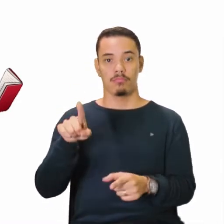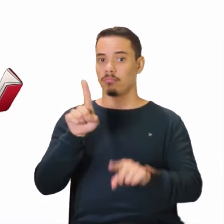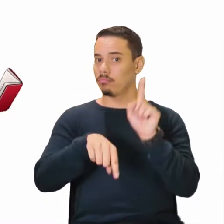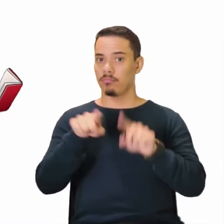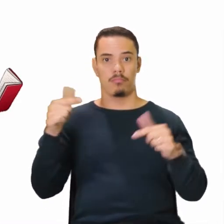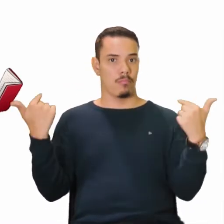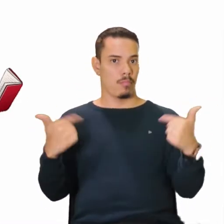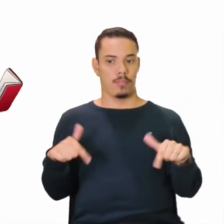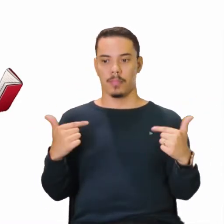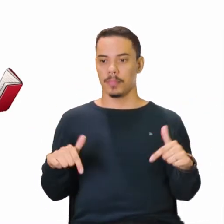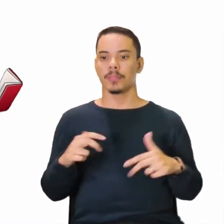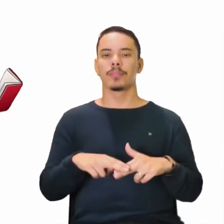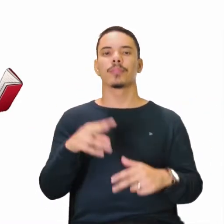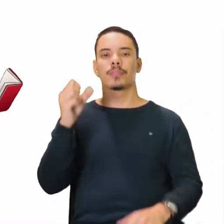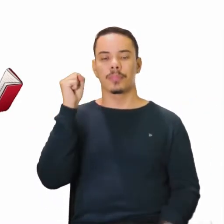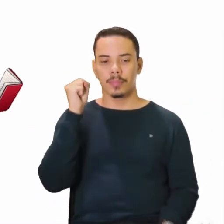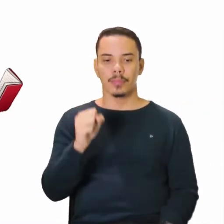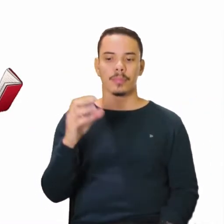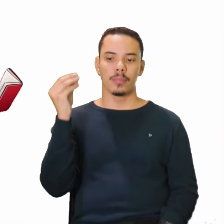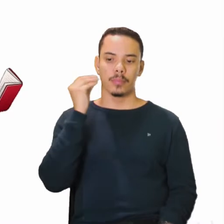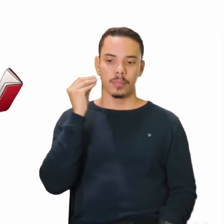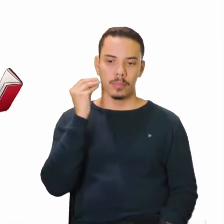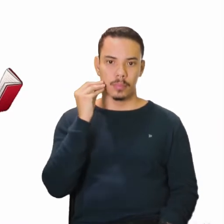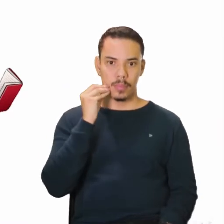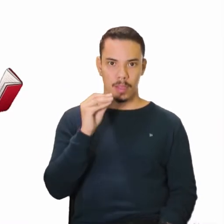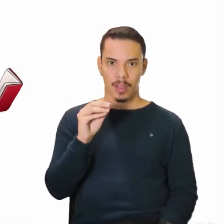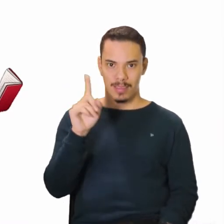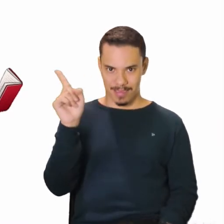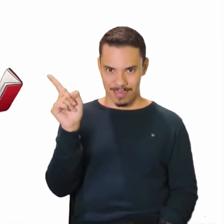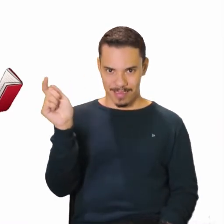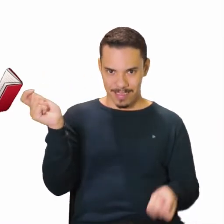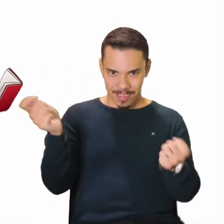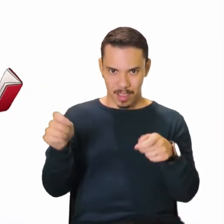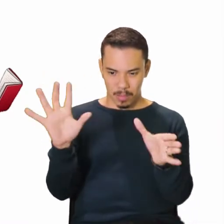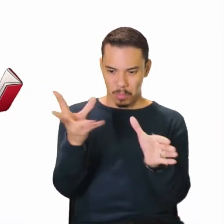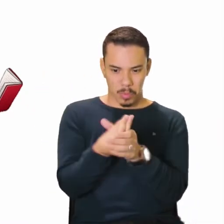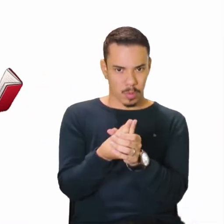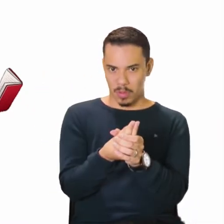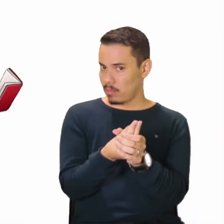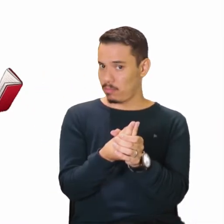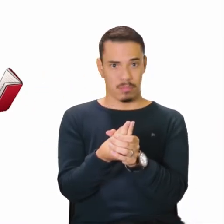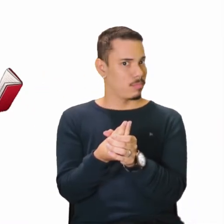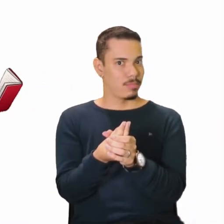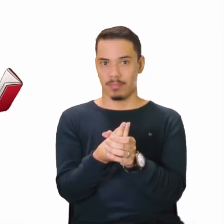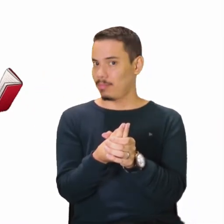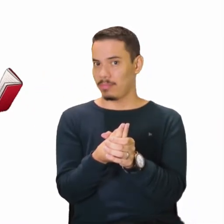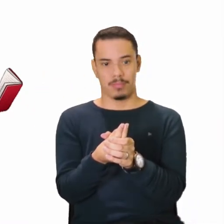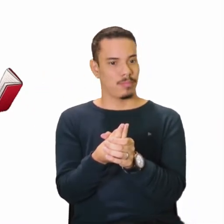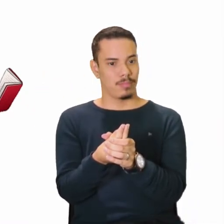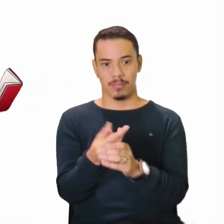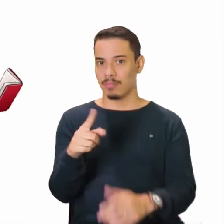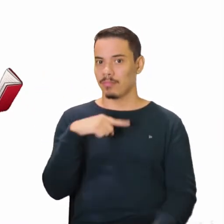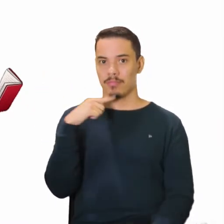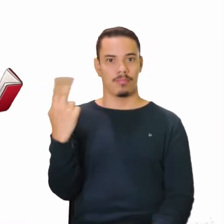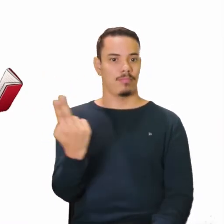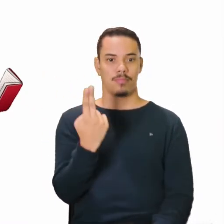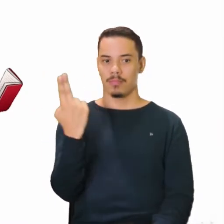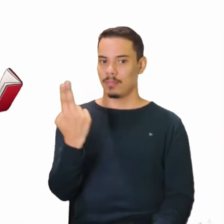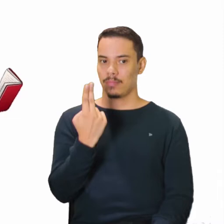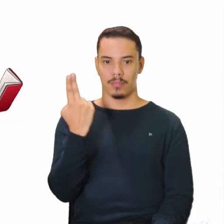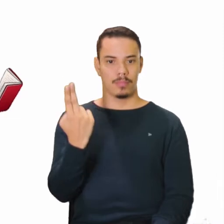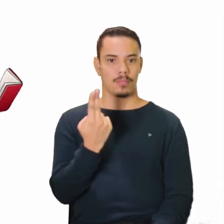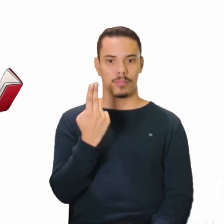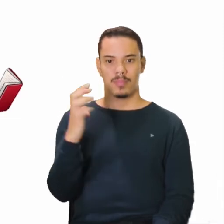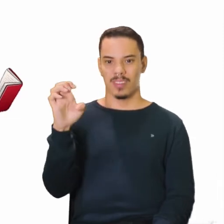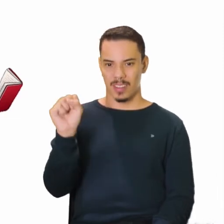invariáveis. Você pode tentar colocar aí no plural. Você vai conseguir? Se você colocar o E, que aqui ela é conjunção,